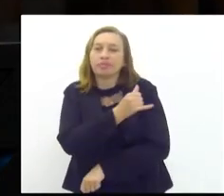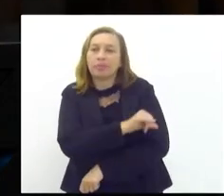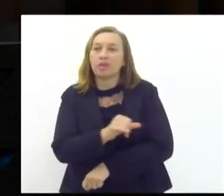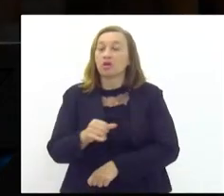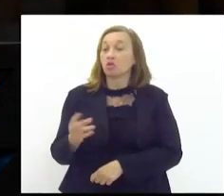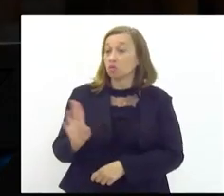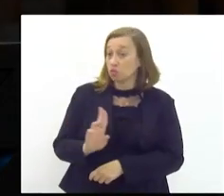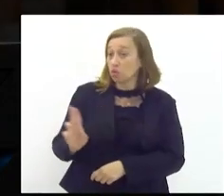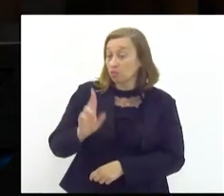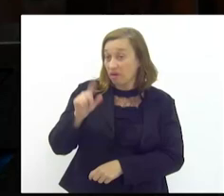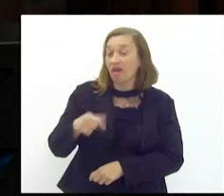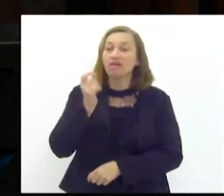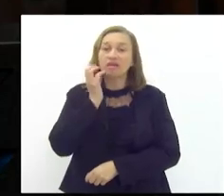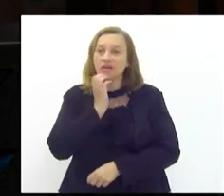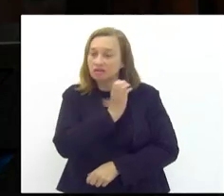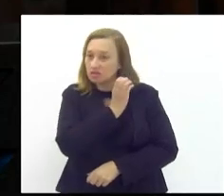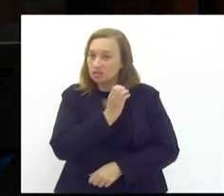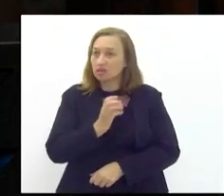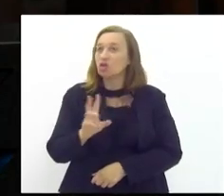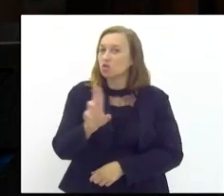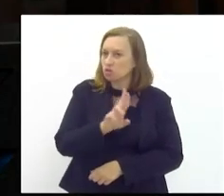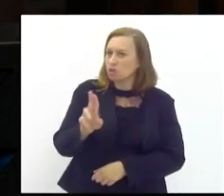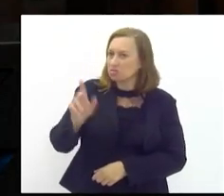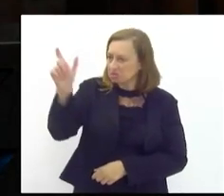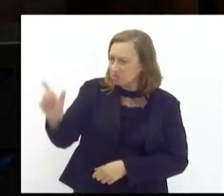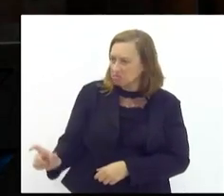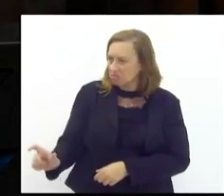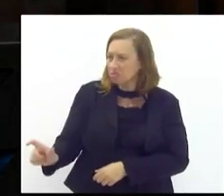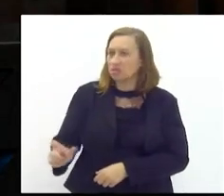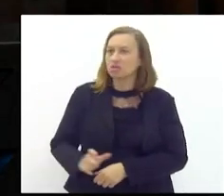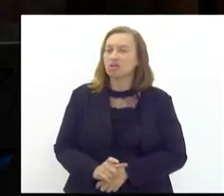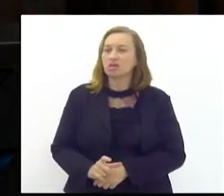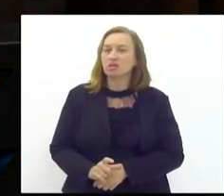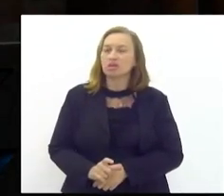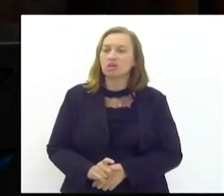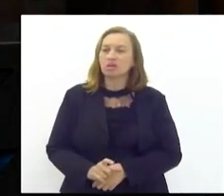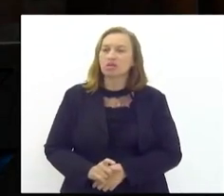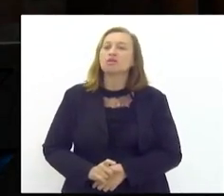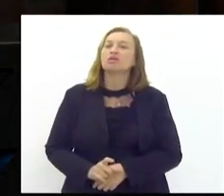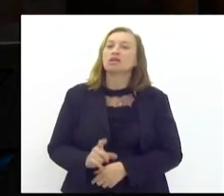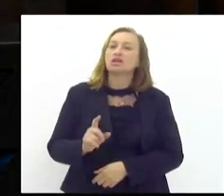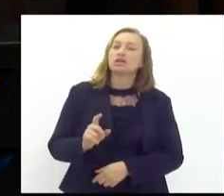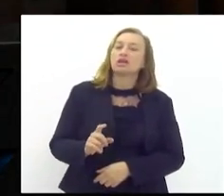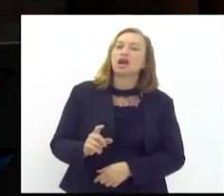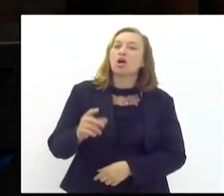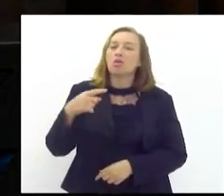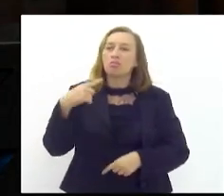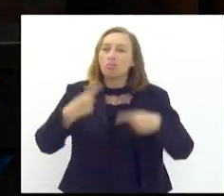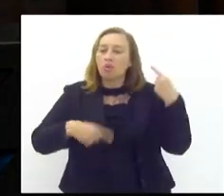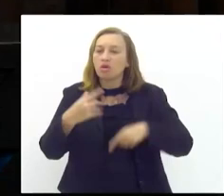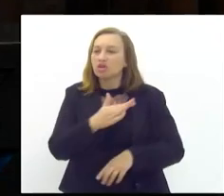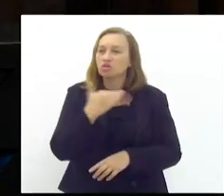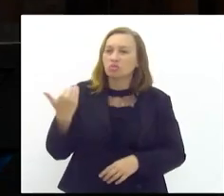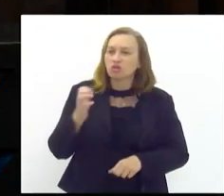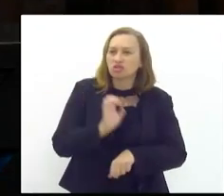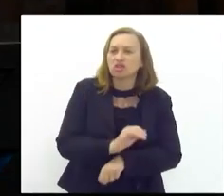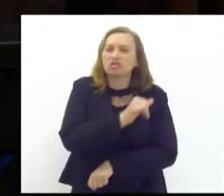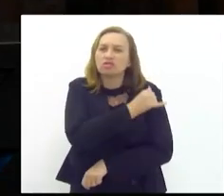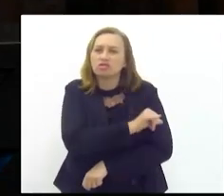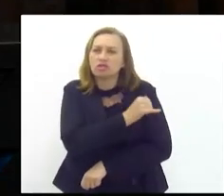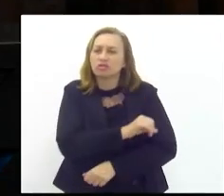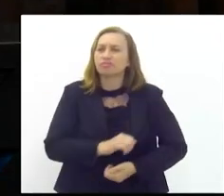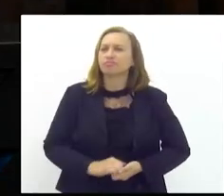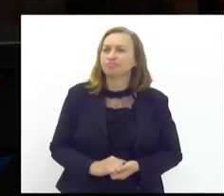é Cláudio Castro nome dessa pessoa da necropolítica da política de morte no estado do Rio de